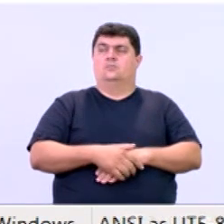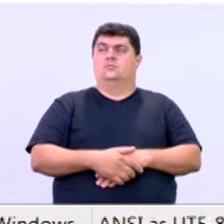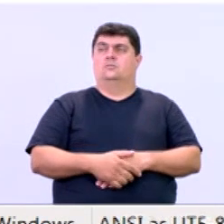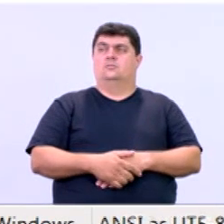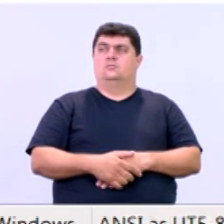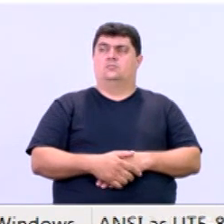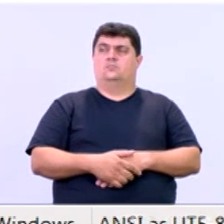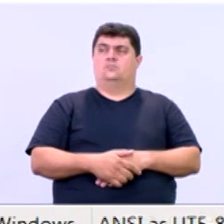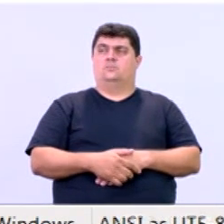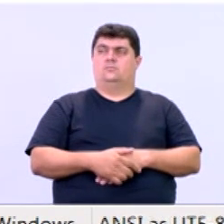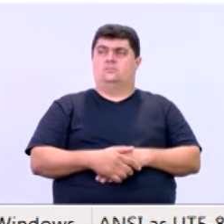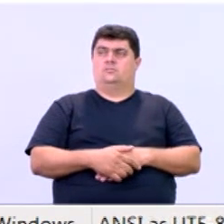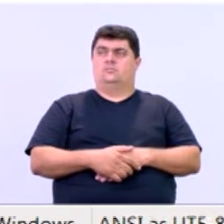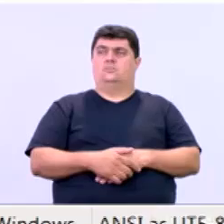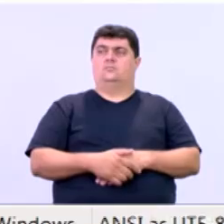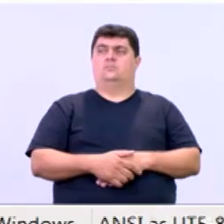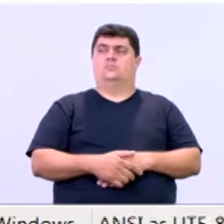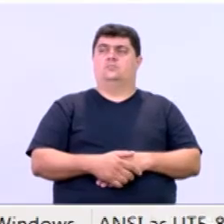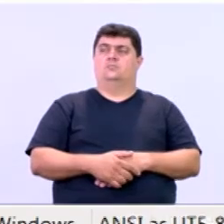Muito bem.